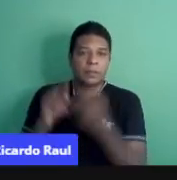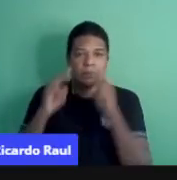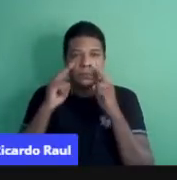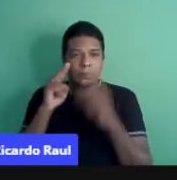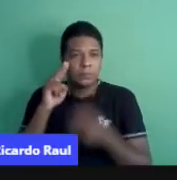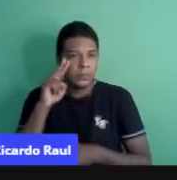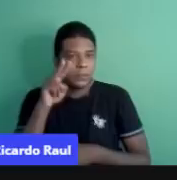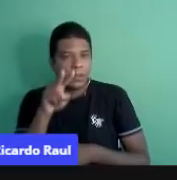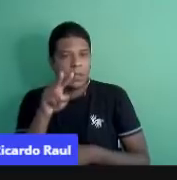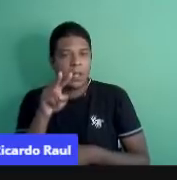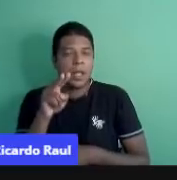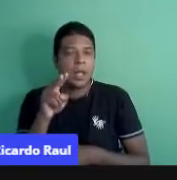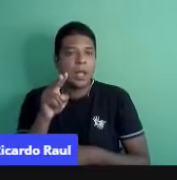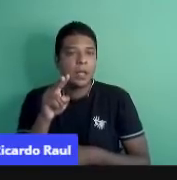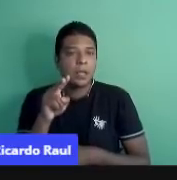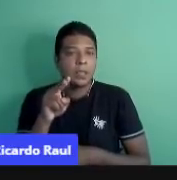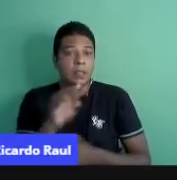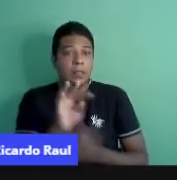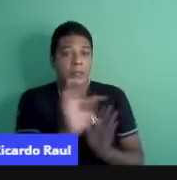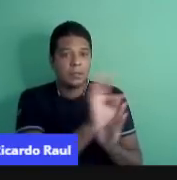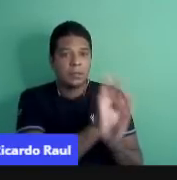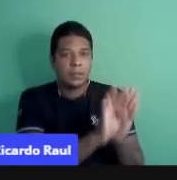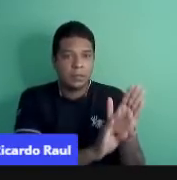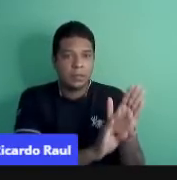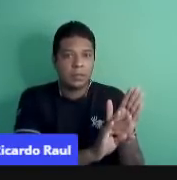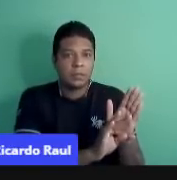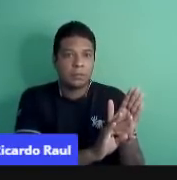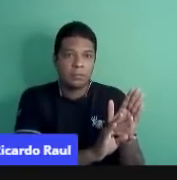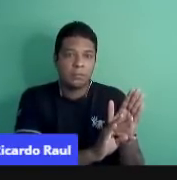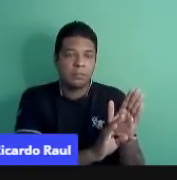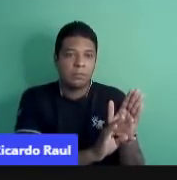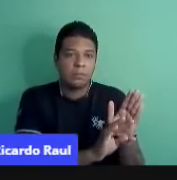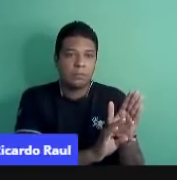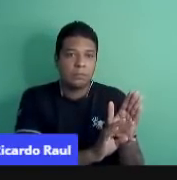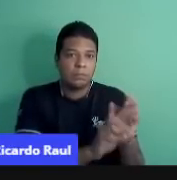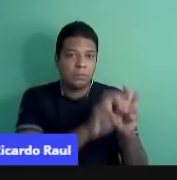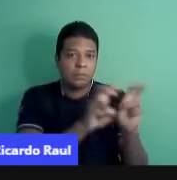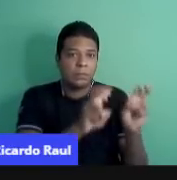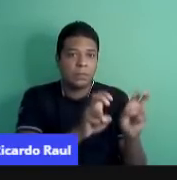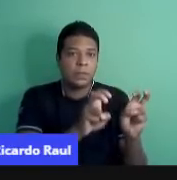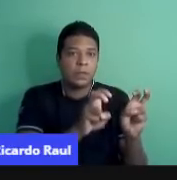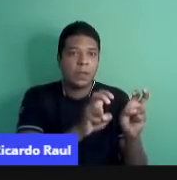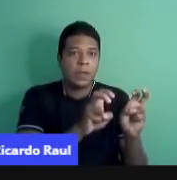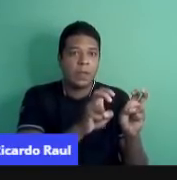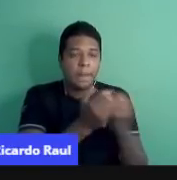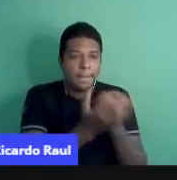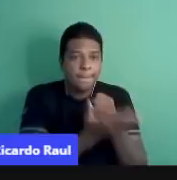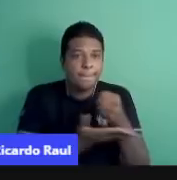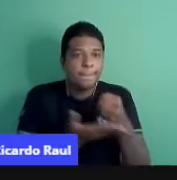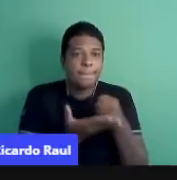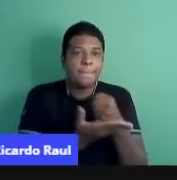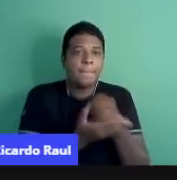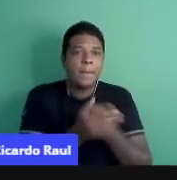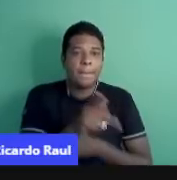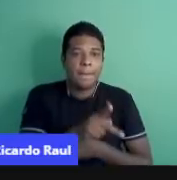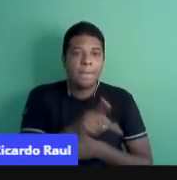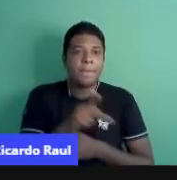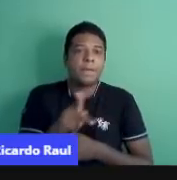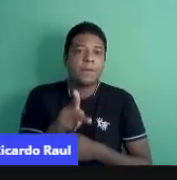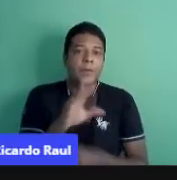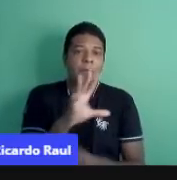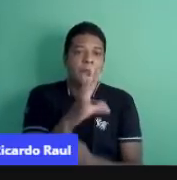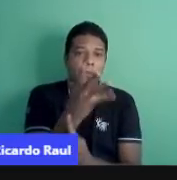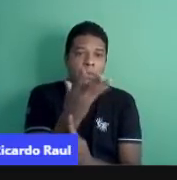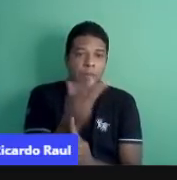lá textos referência que vão dar o suporte para o professor de arte trabalhar